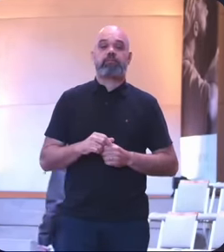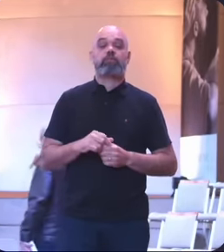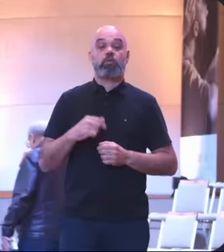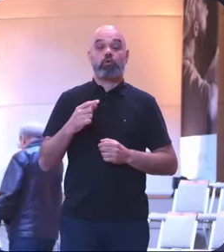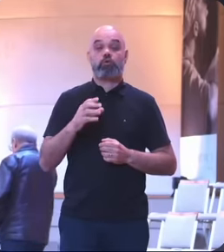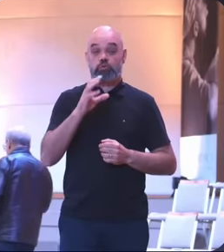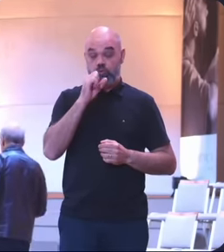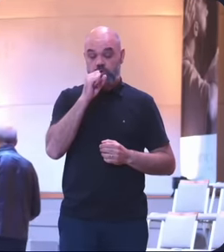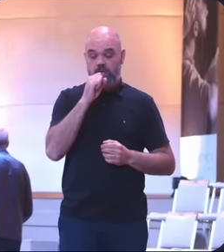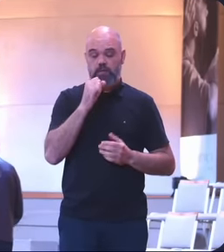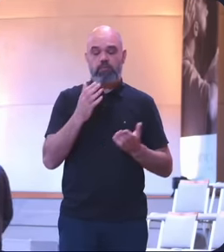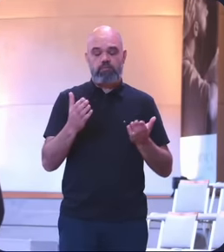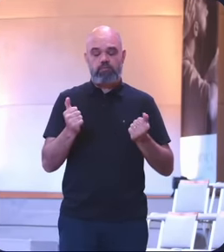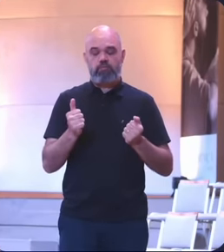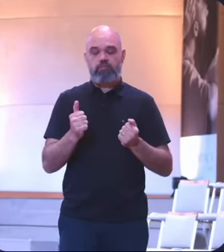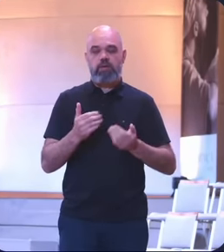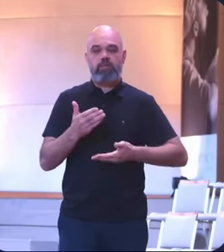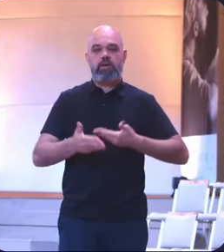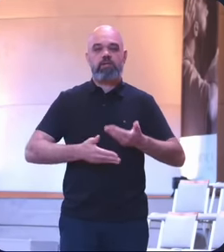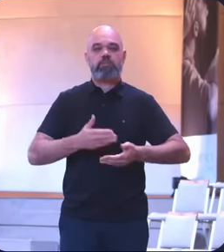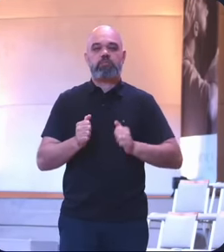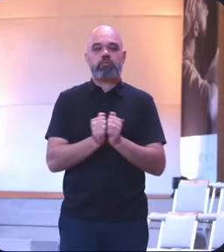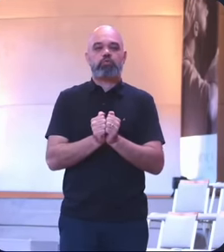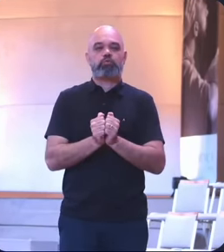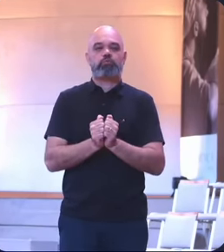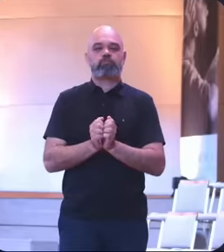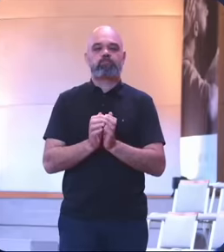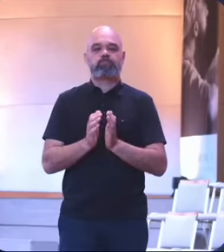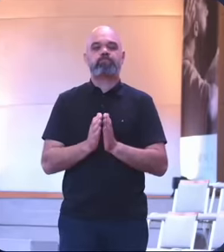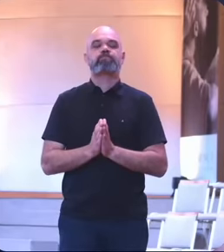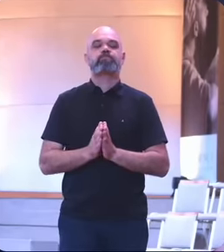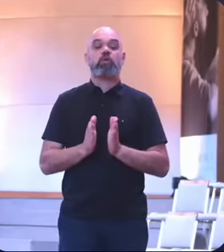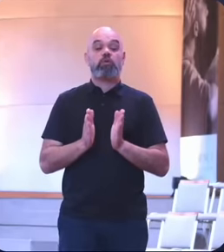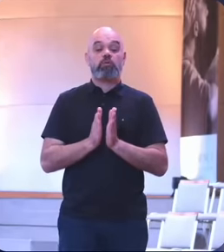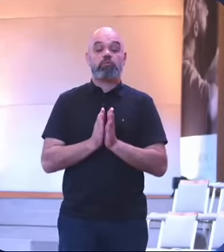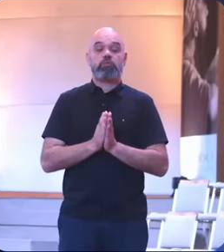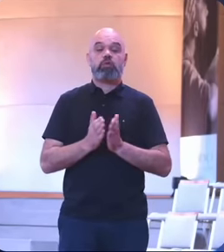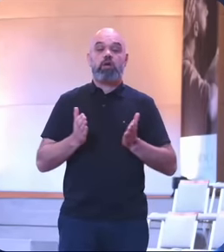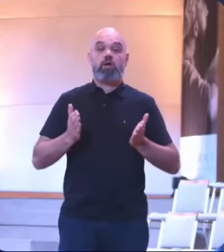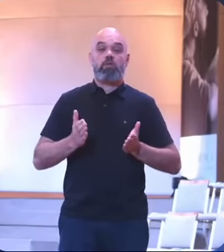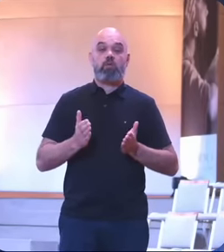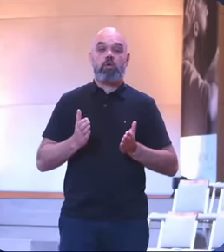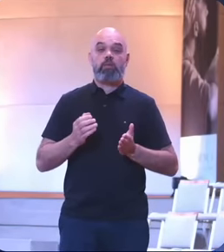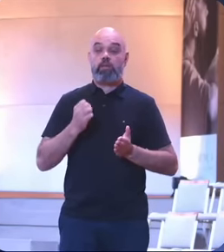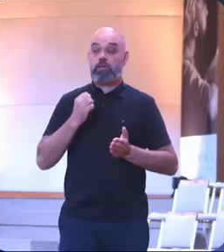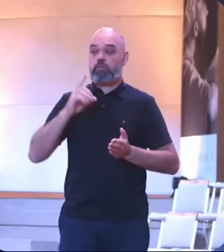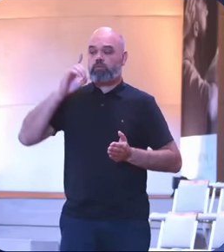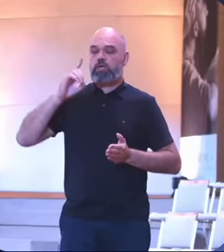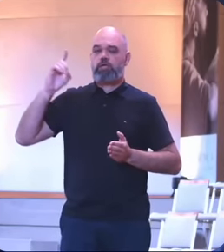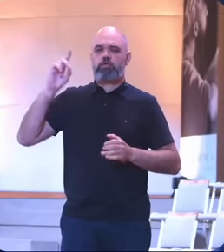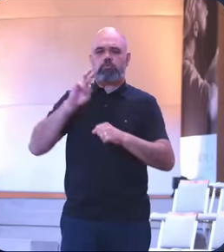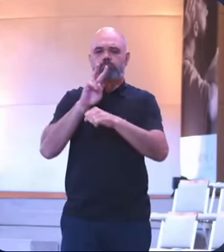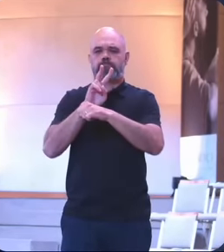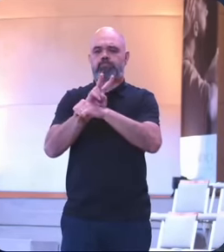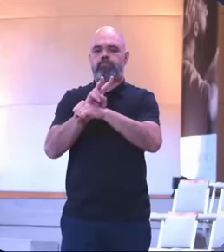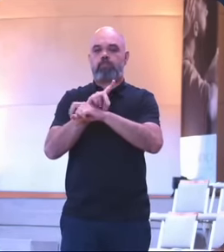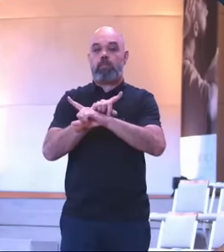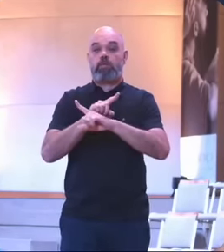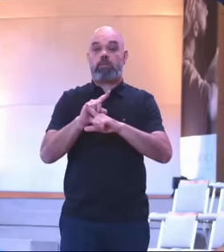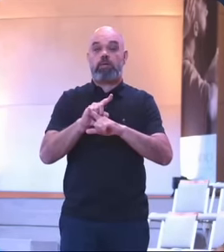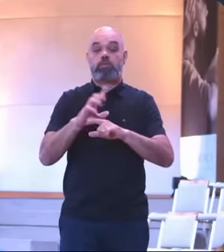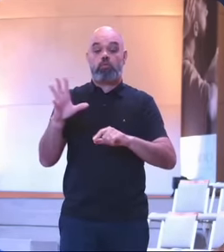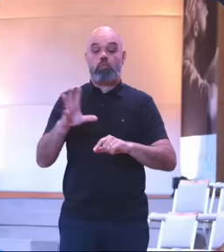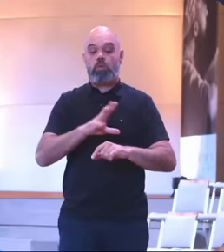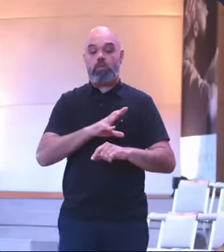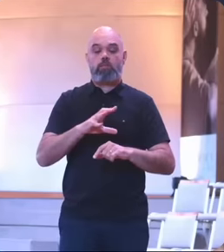Lembra disso e vem participar. E a gente vai orar agora para que a bondade de Deus te acompanhe. Mas que o amor que